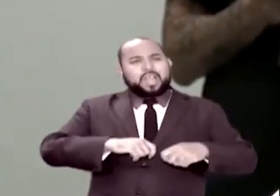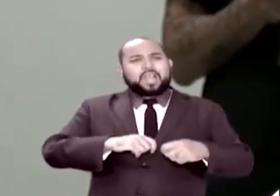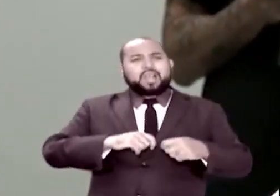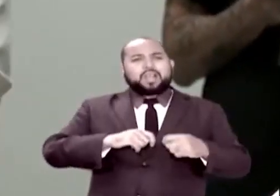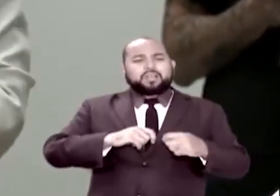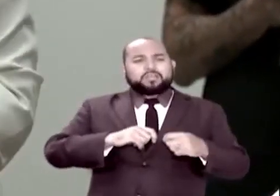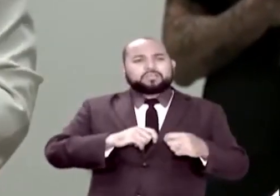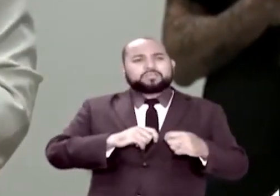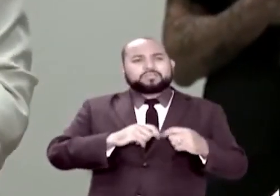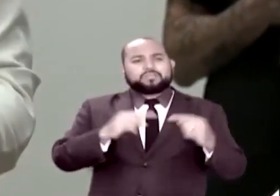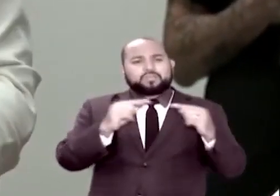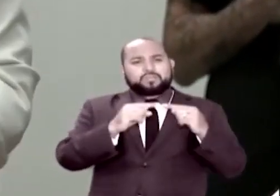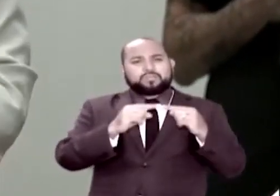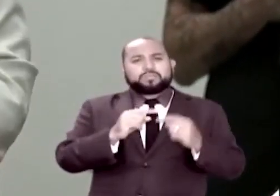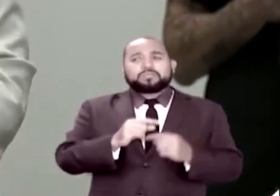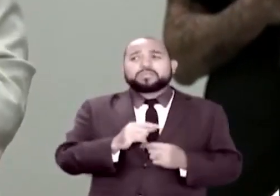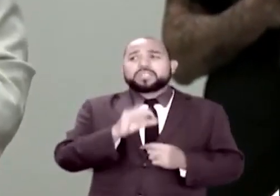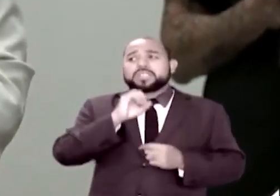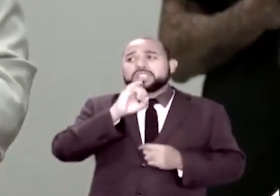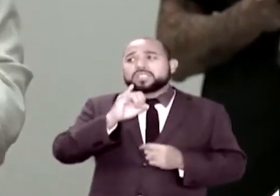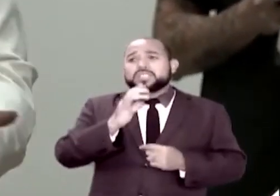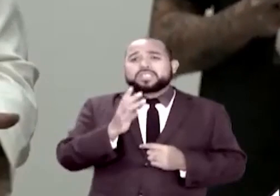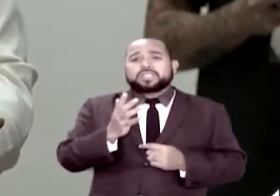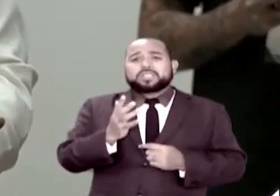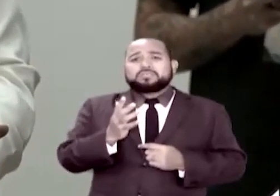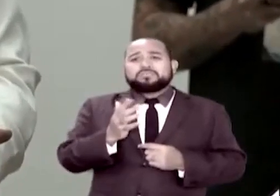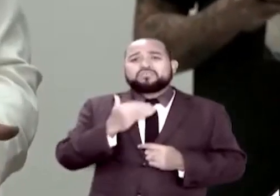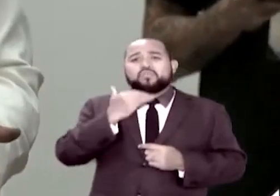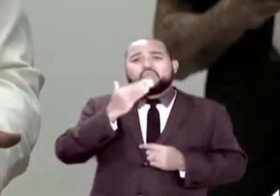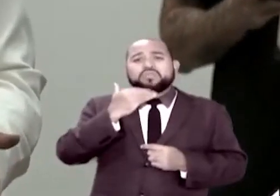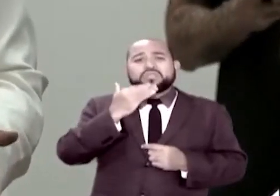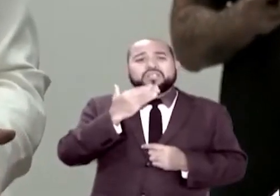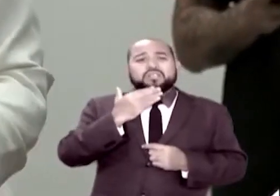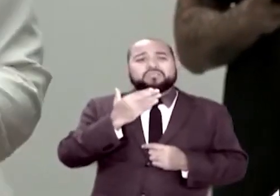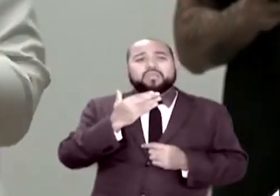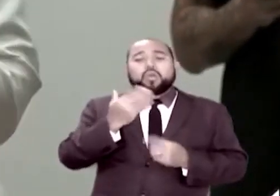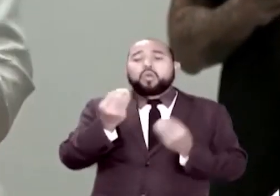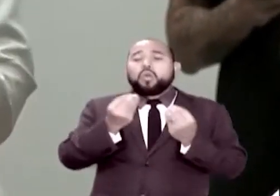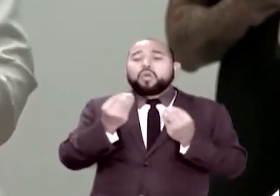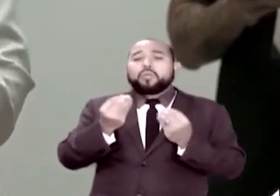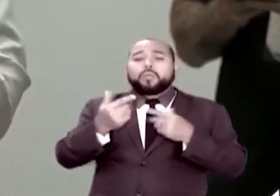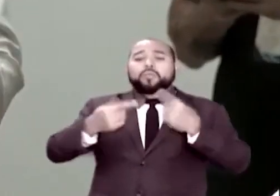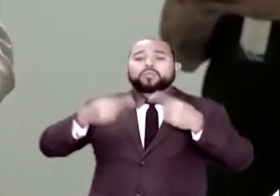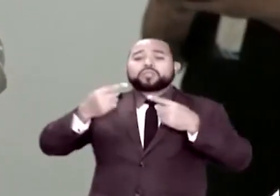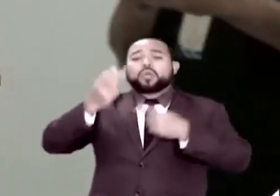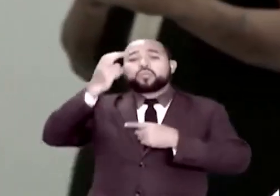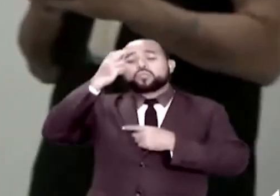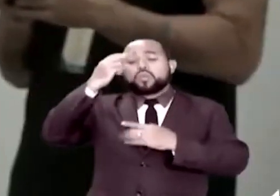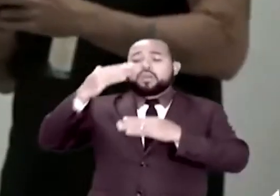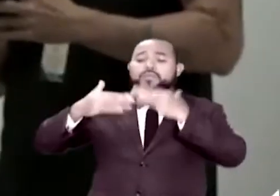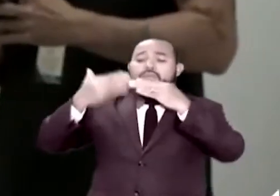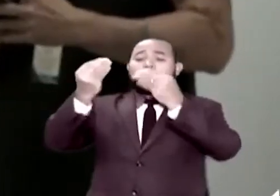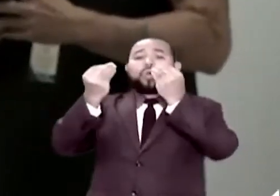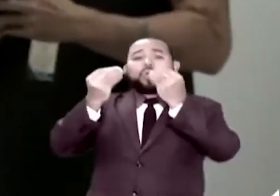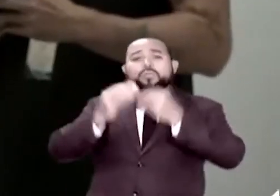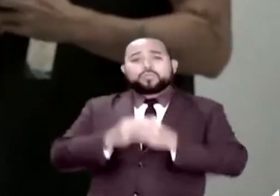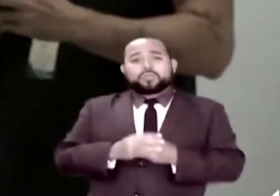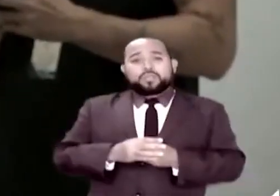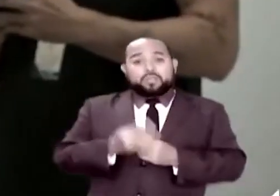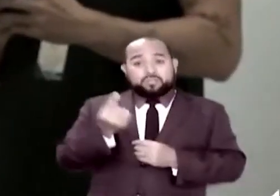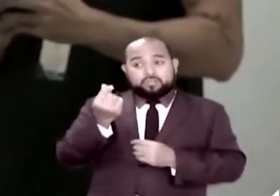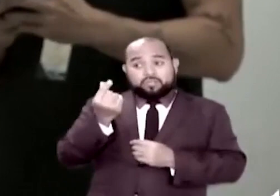no resultado do concurso porque senão assim como que a gente vai conseguir avançar na política cultural importante isso é um recurso